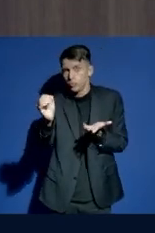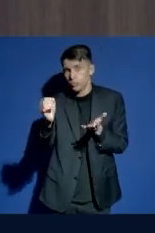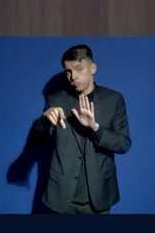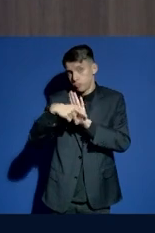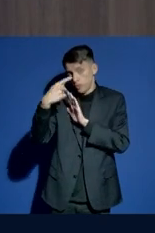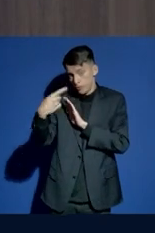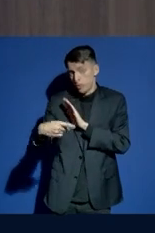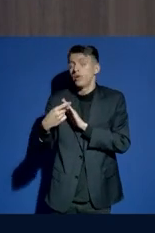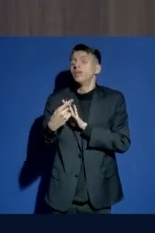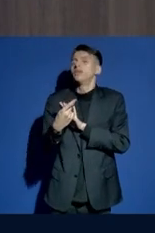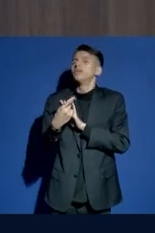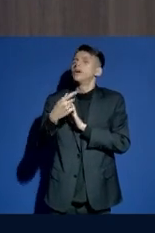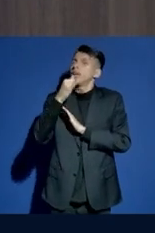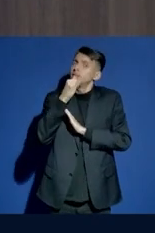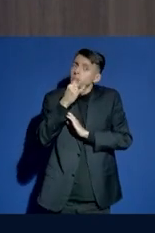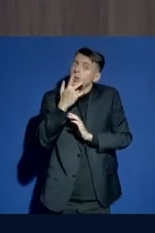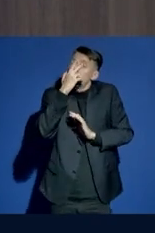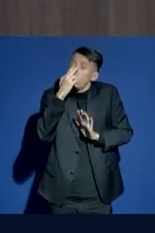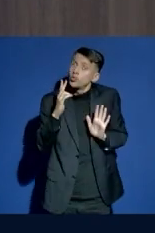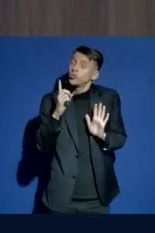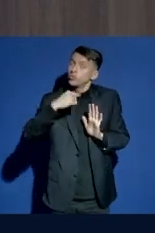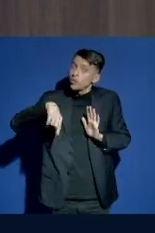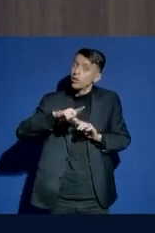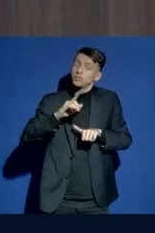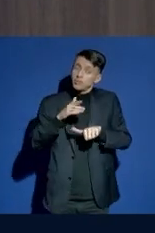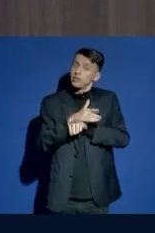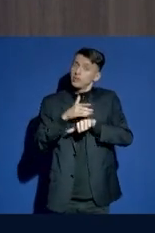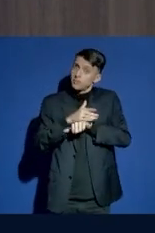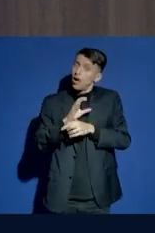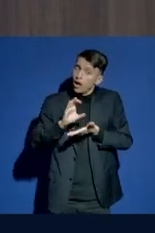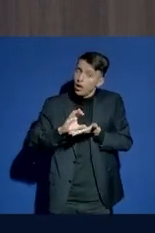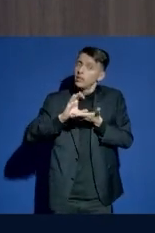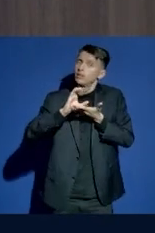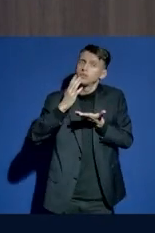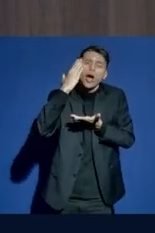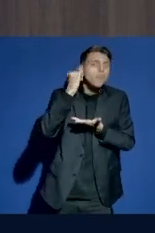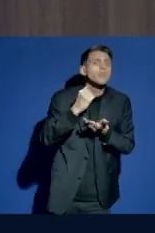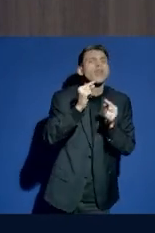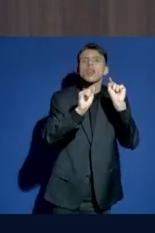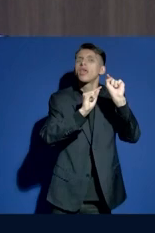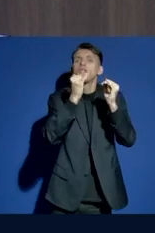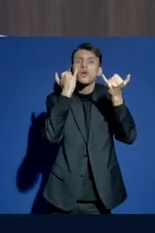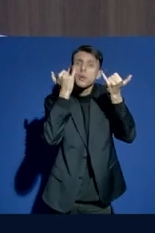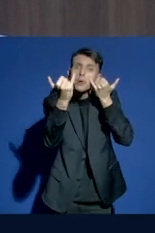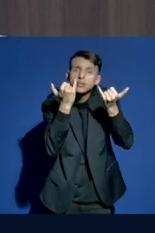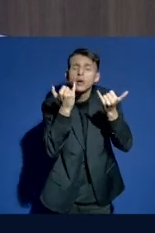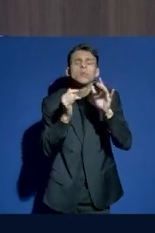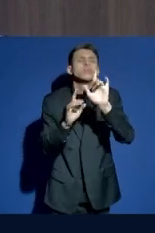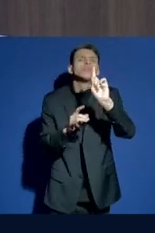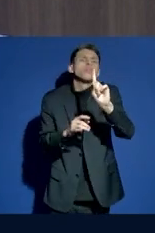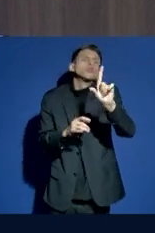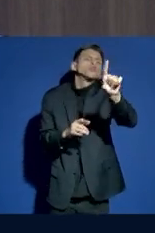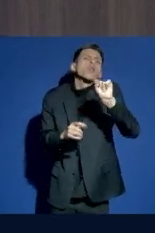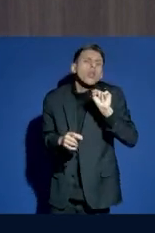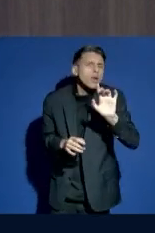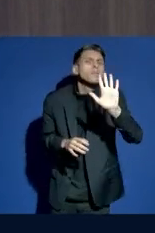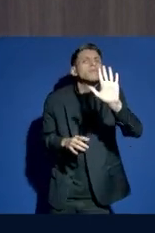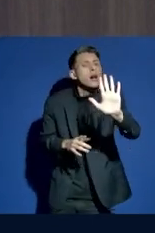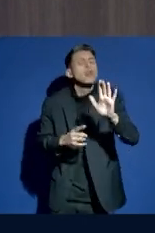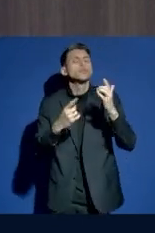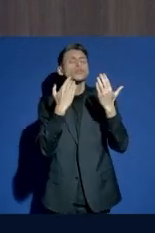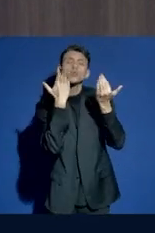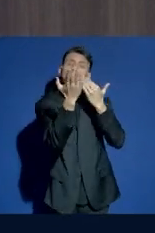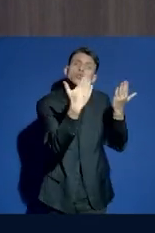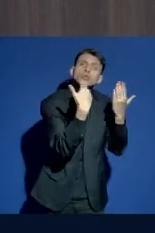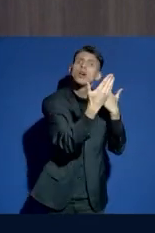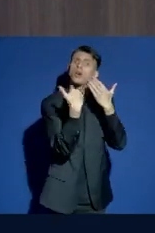Nós deveríamos no mínimo estarmos participando não da Escolha mas participando das